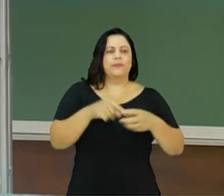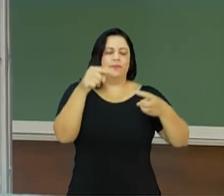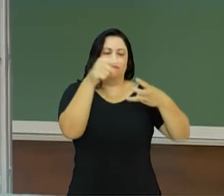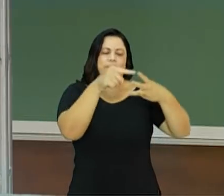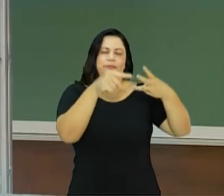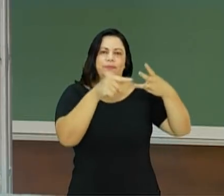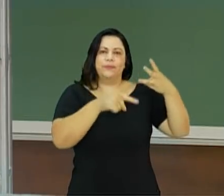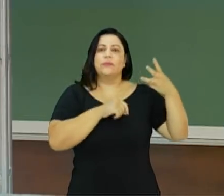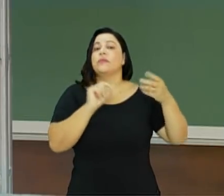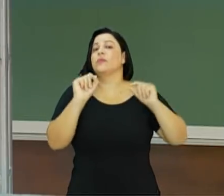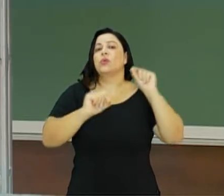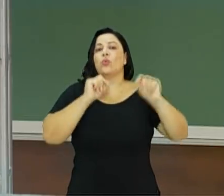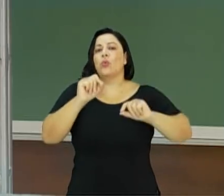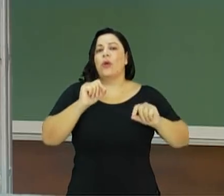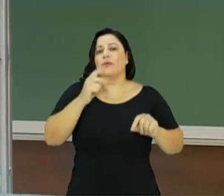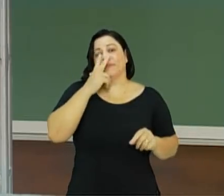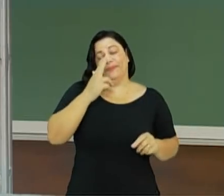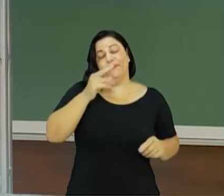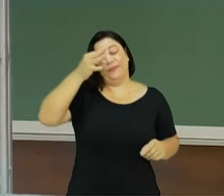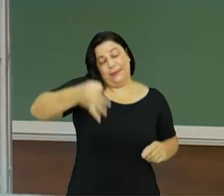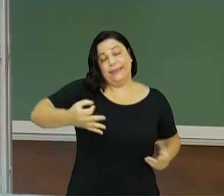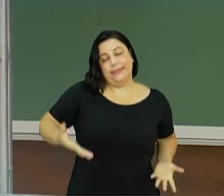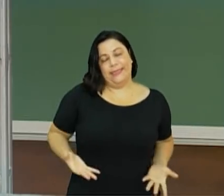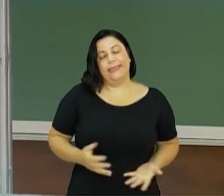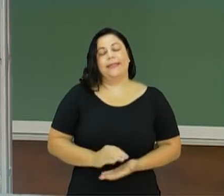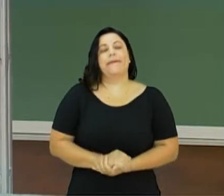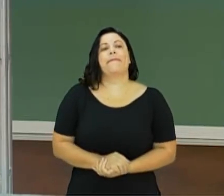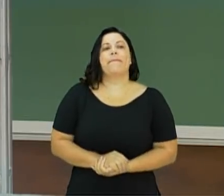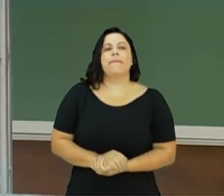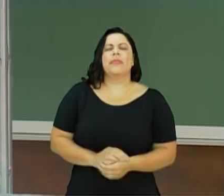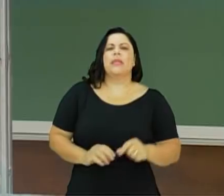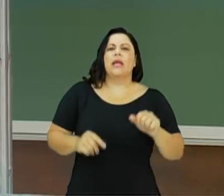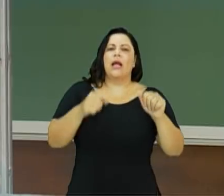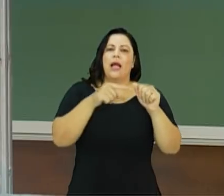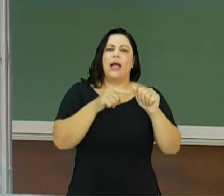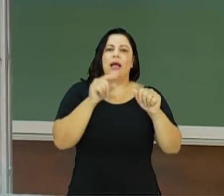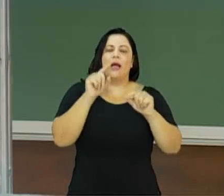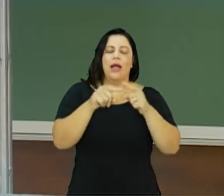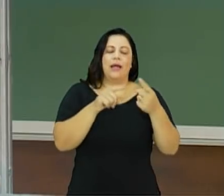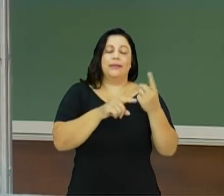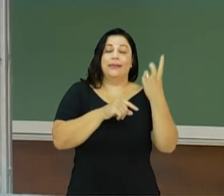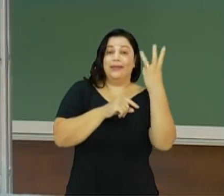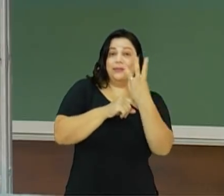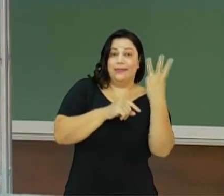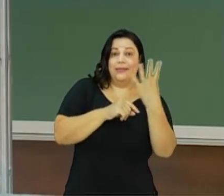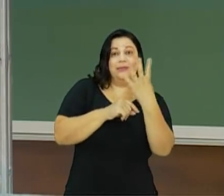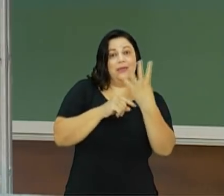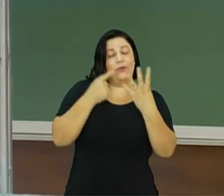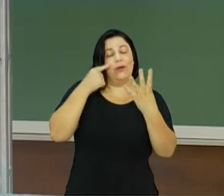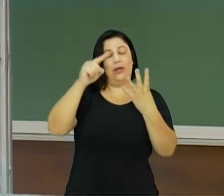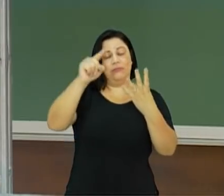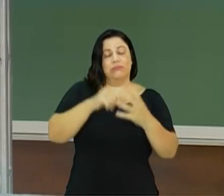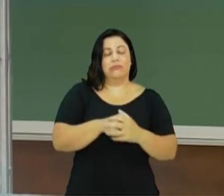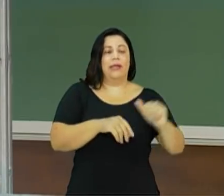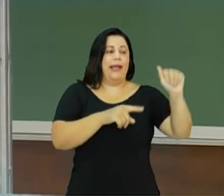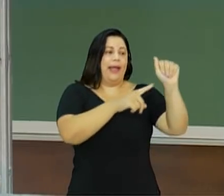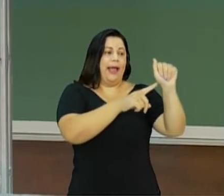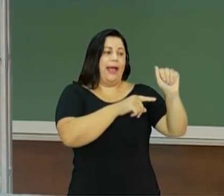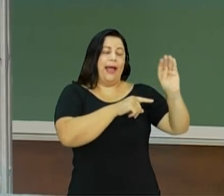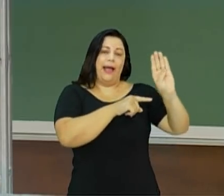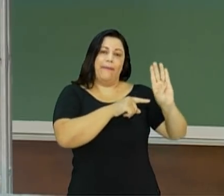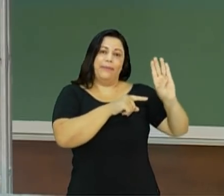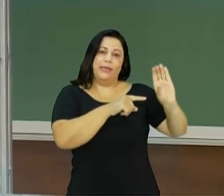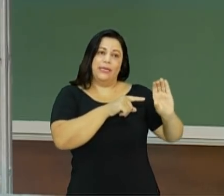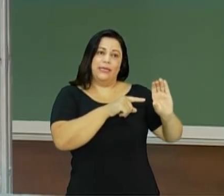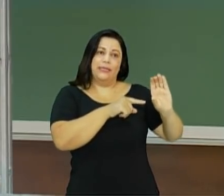a 4, que são verdadeiras, você vai marcar a letra A. Se você achou que é a 1, 2 e 3, você vai marcar a letra B.